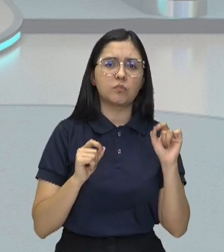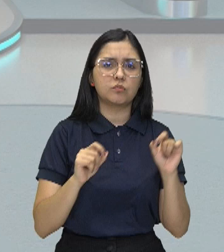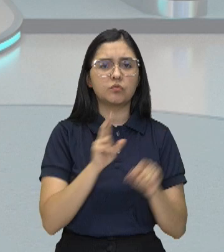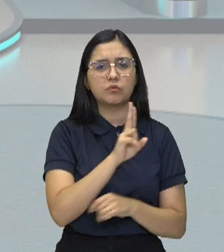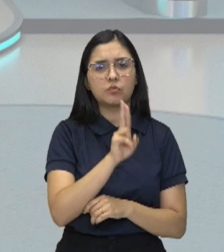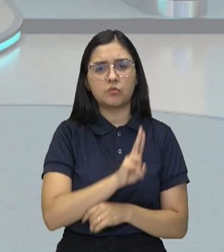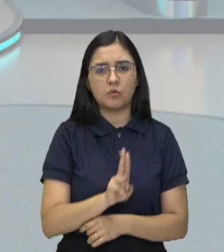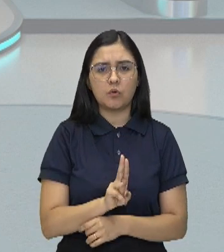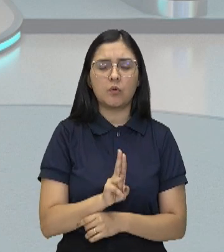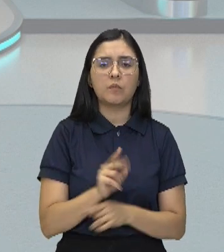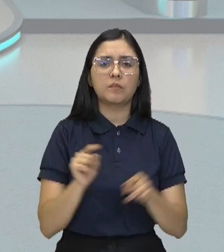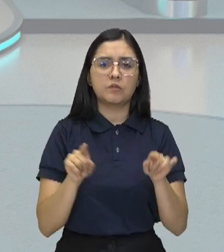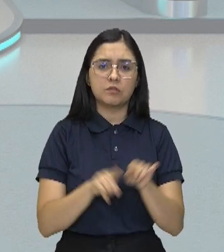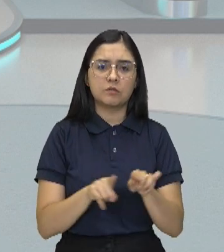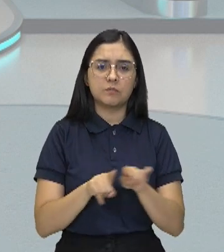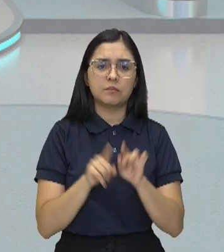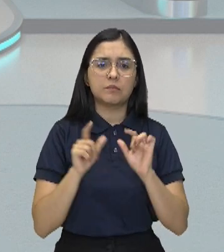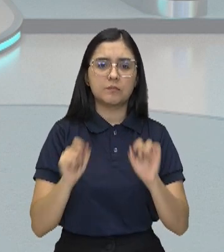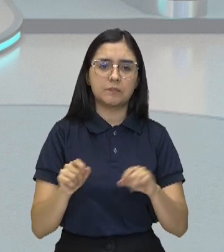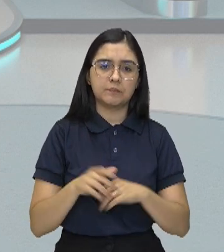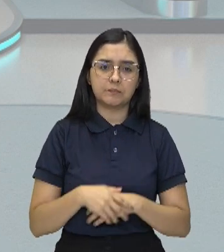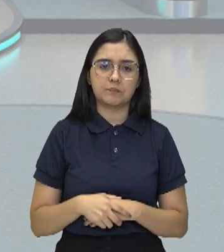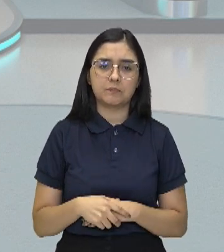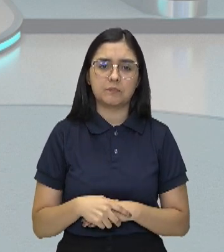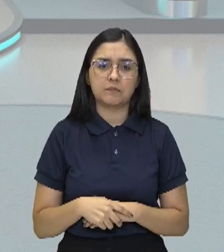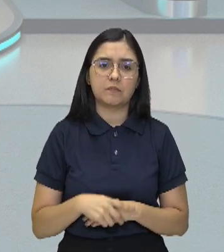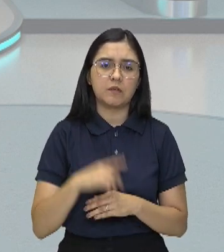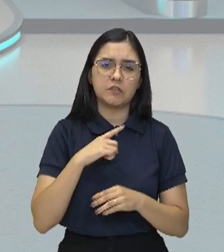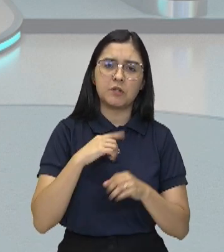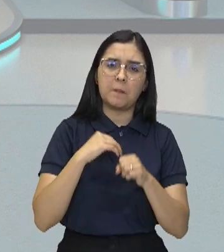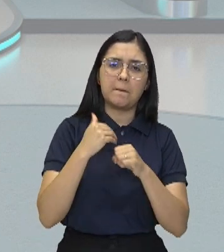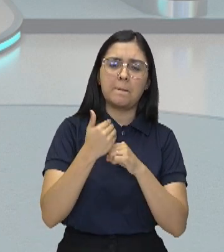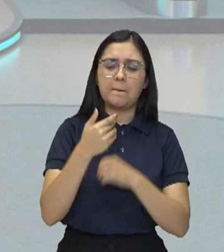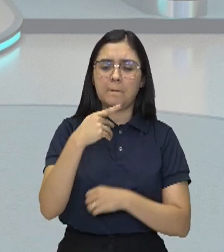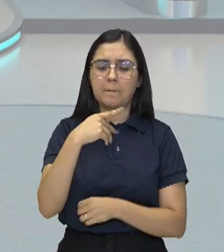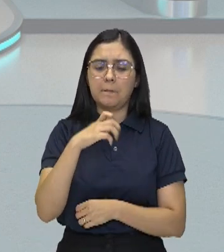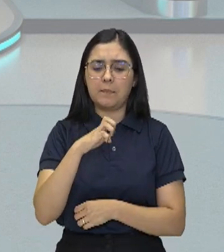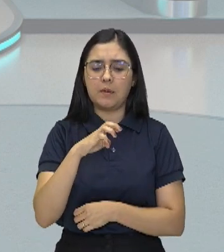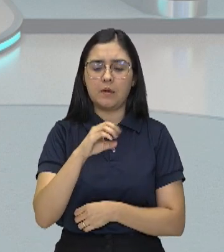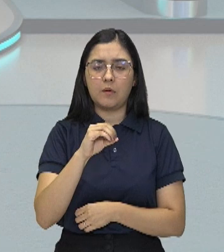as peças, né? Então, ao invés de peões, existiam